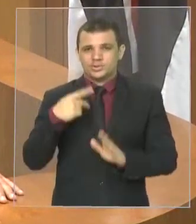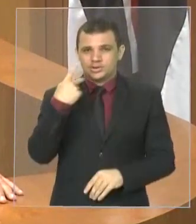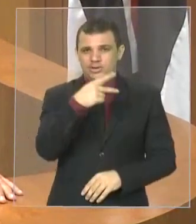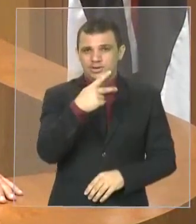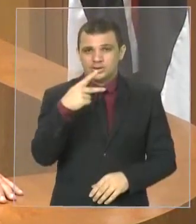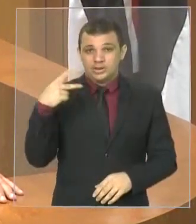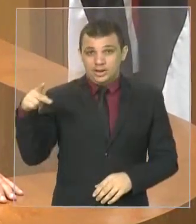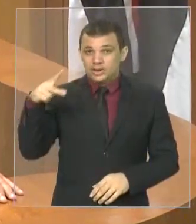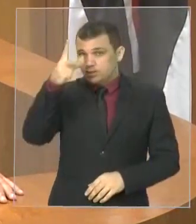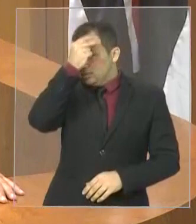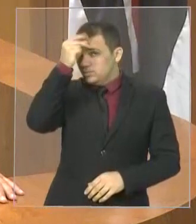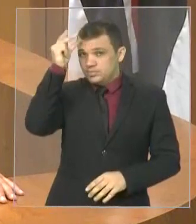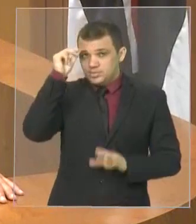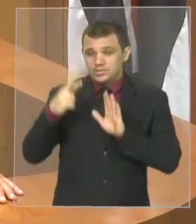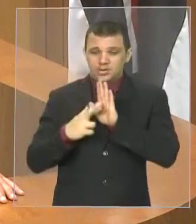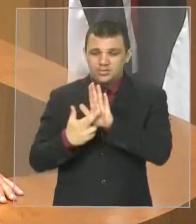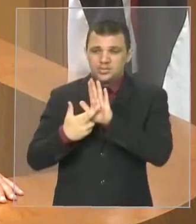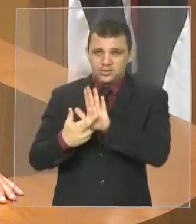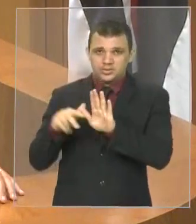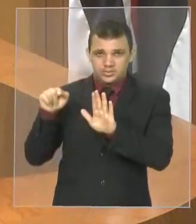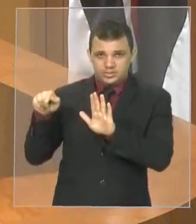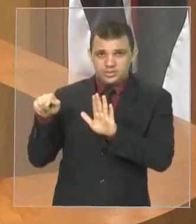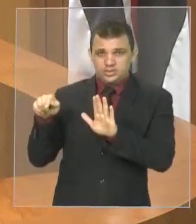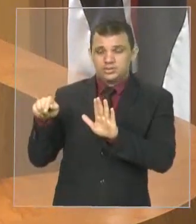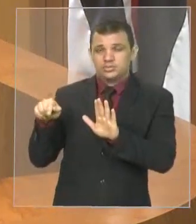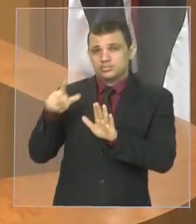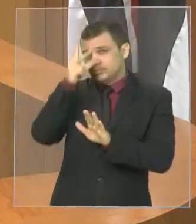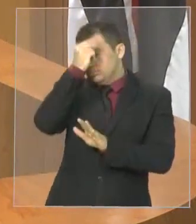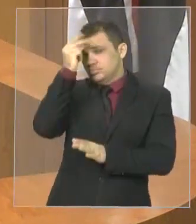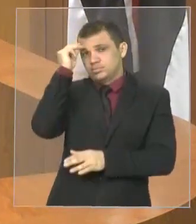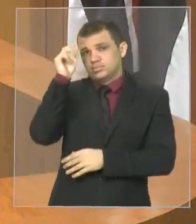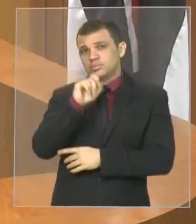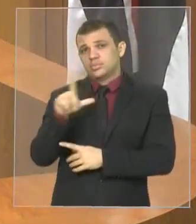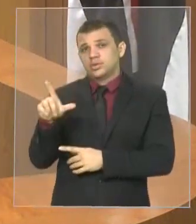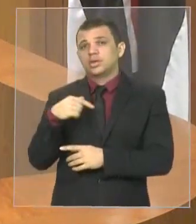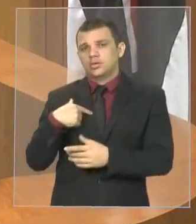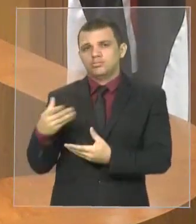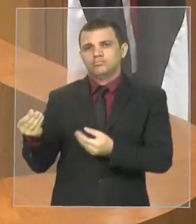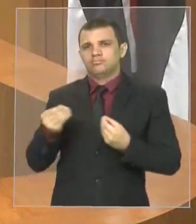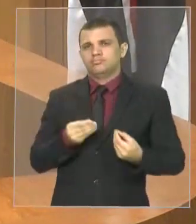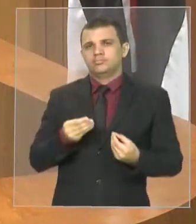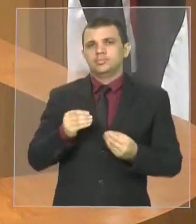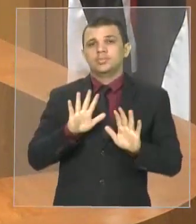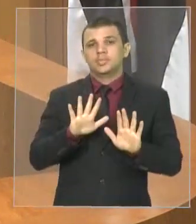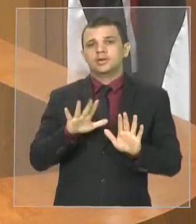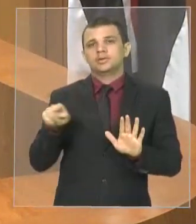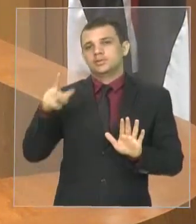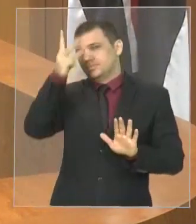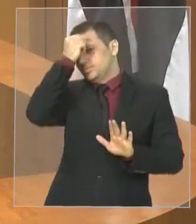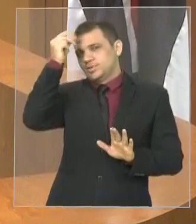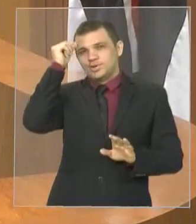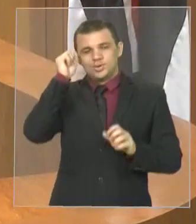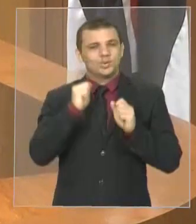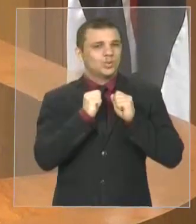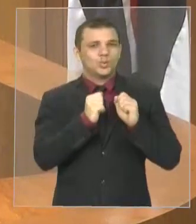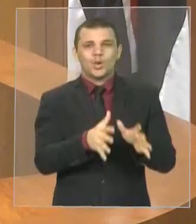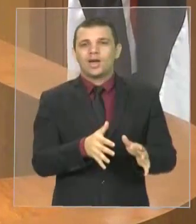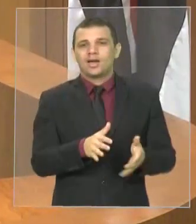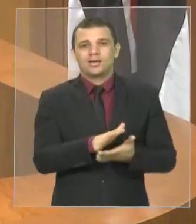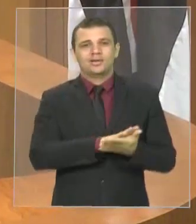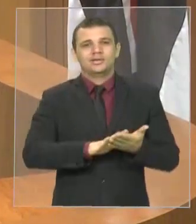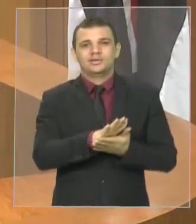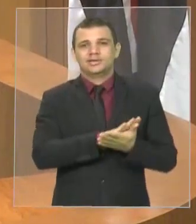de São Luís, e eu vou pegar esses relatórios para que tenham em mãos, a Prefeitura não vem gastando o mínimo constitucional na área